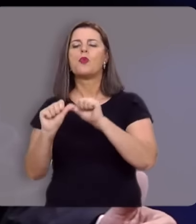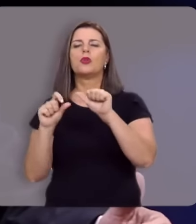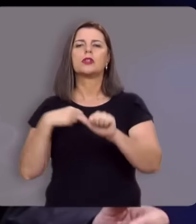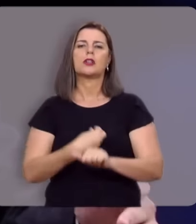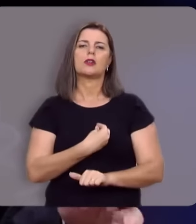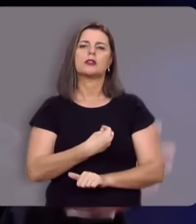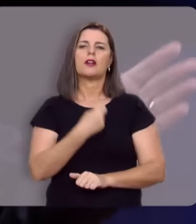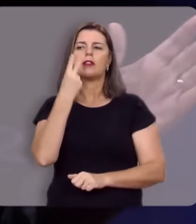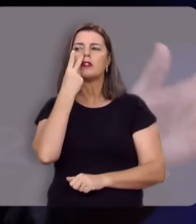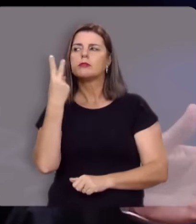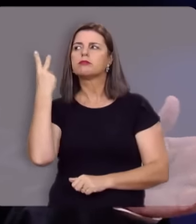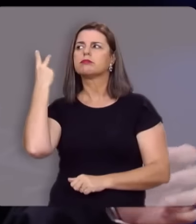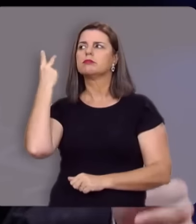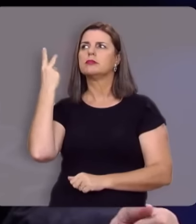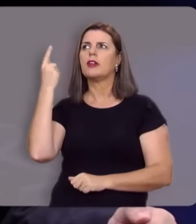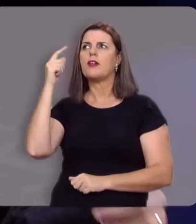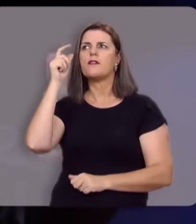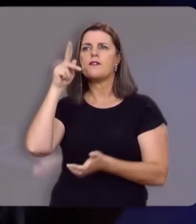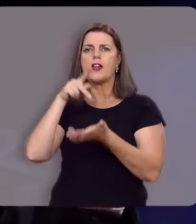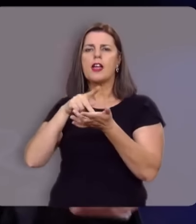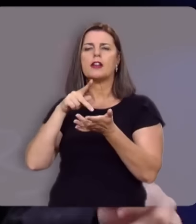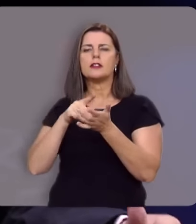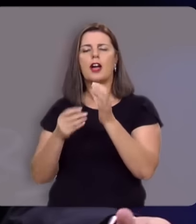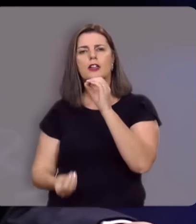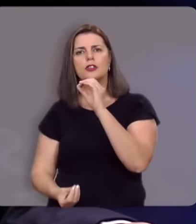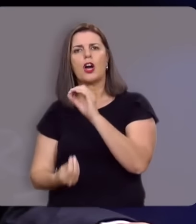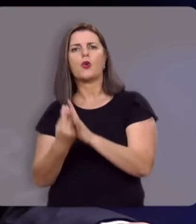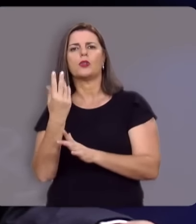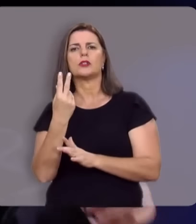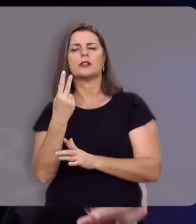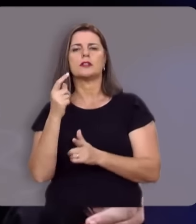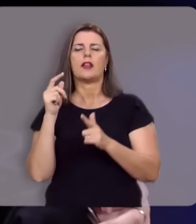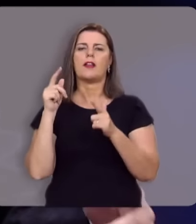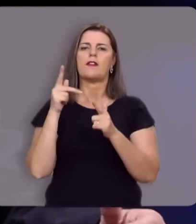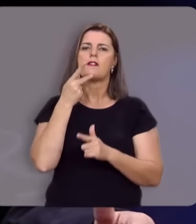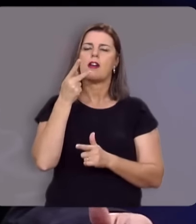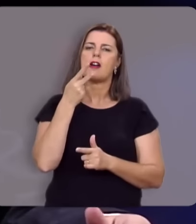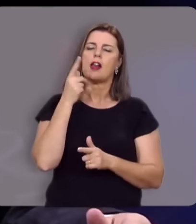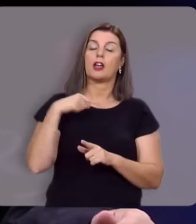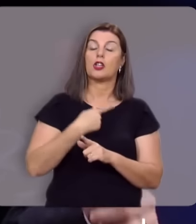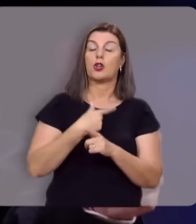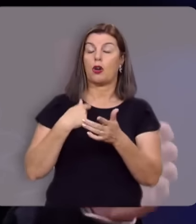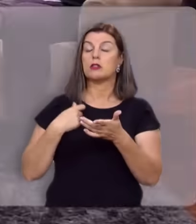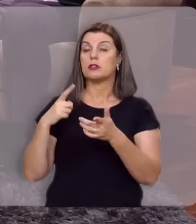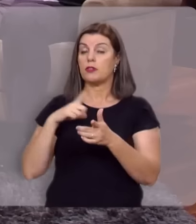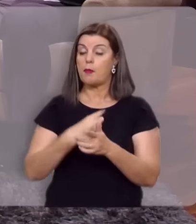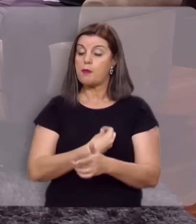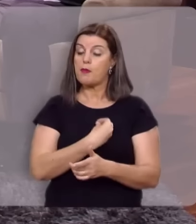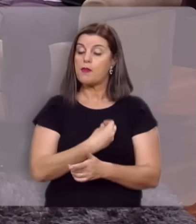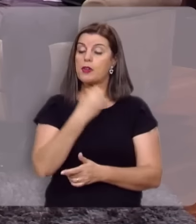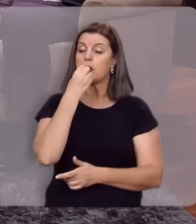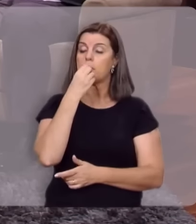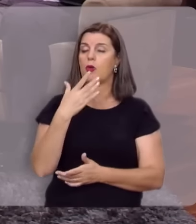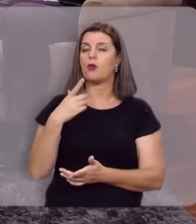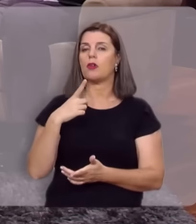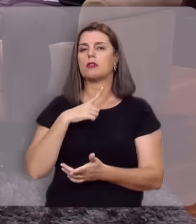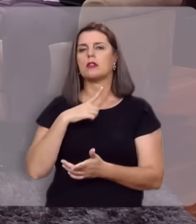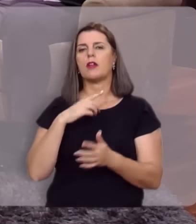essa trajetória para olhar para trás e efetivamente dizer, né, que nós combatemos o bom